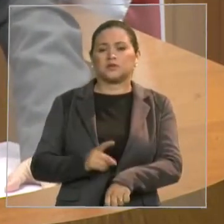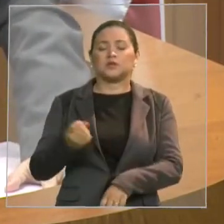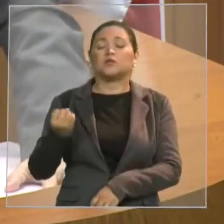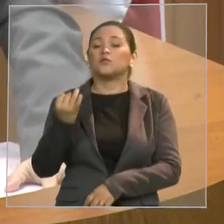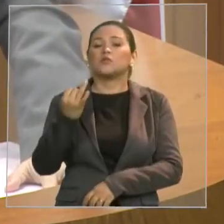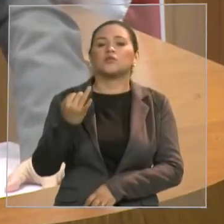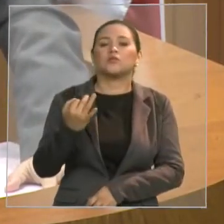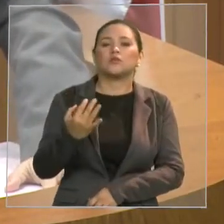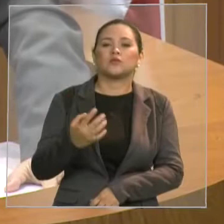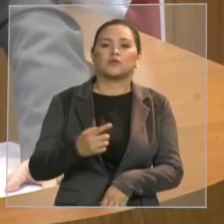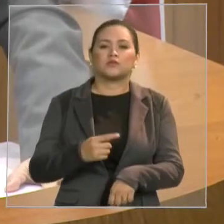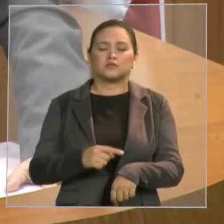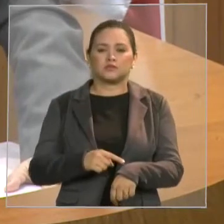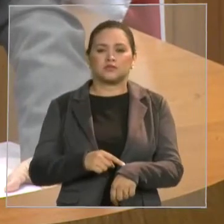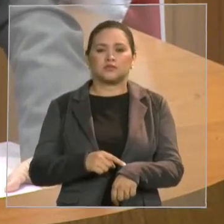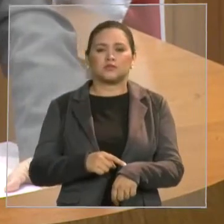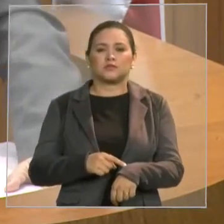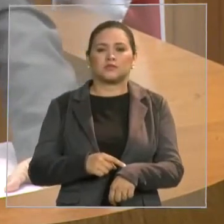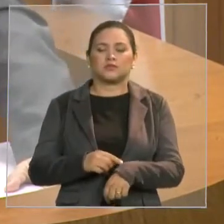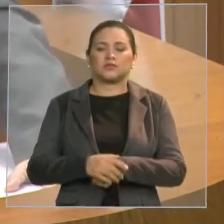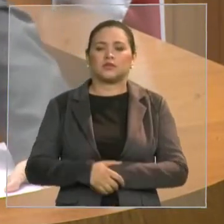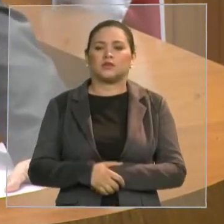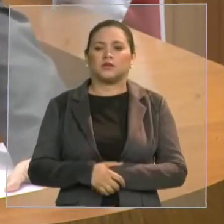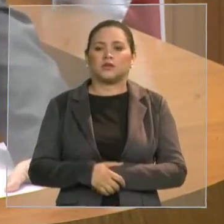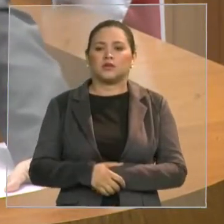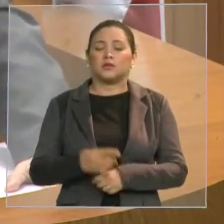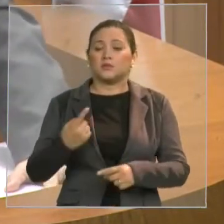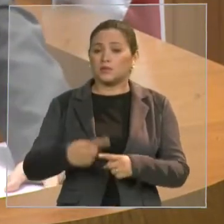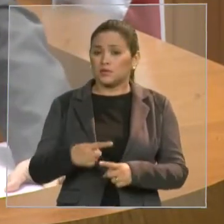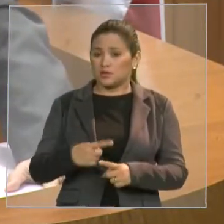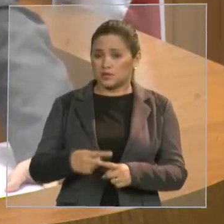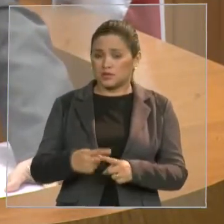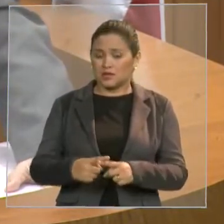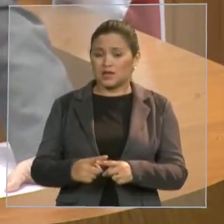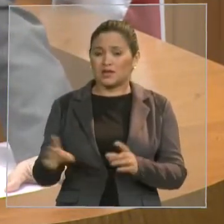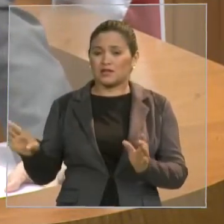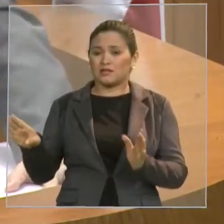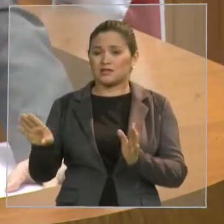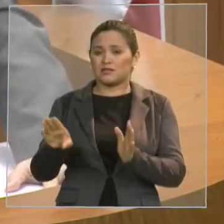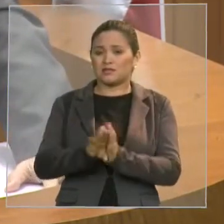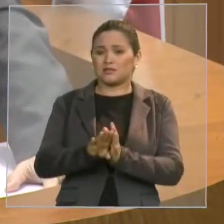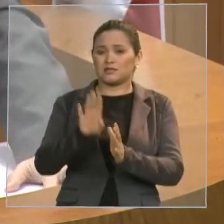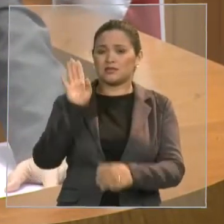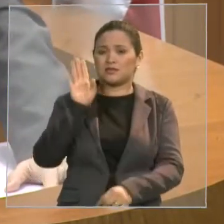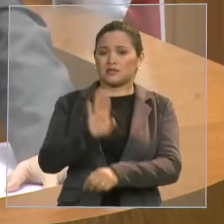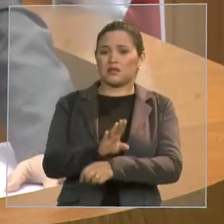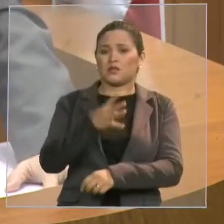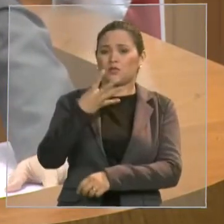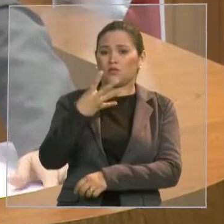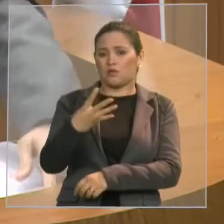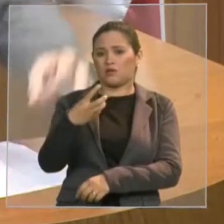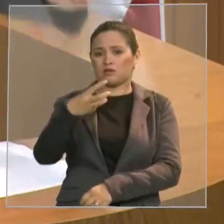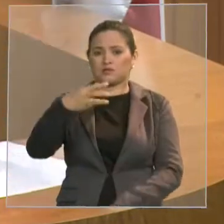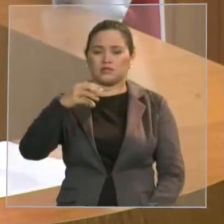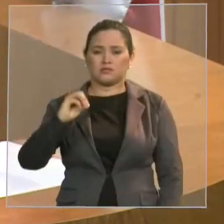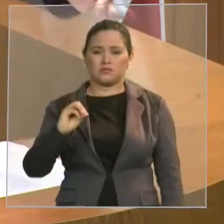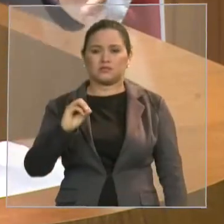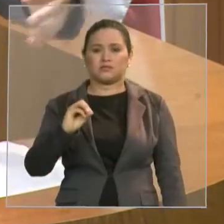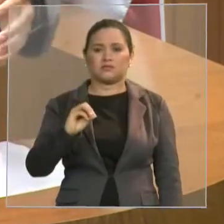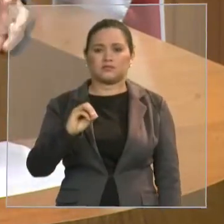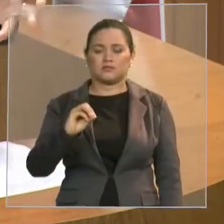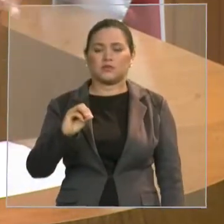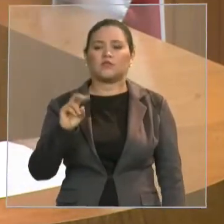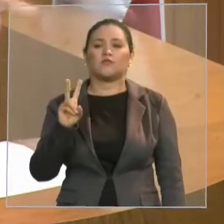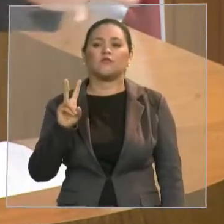no leito, e foi a hora que a mãe chegou. Estava lá em companhia da avó. A avó estava lá, porque o deputado